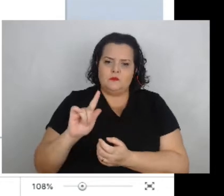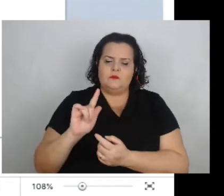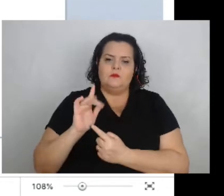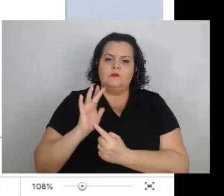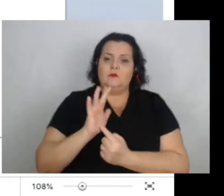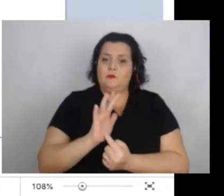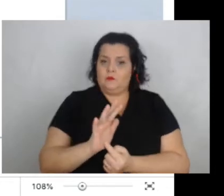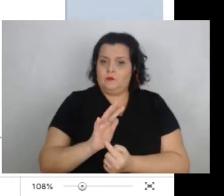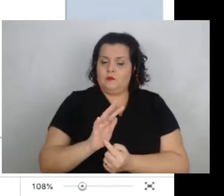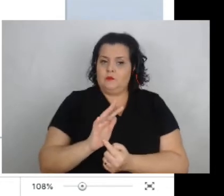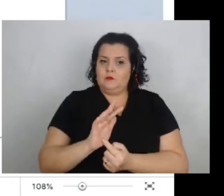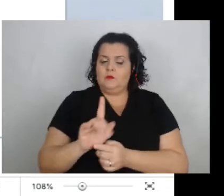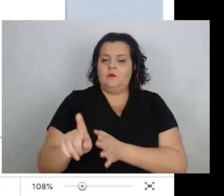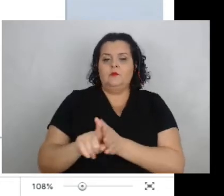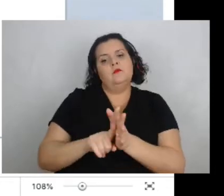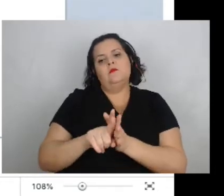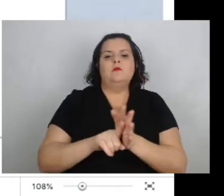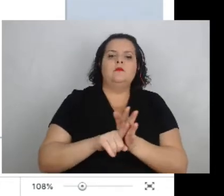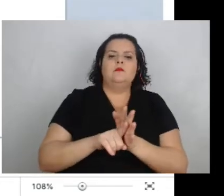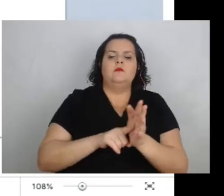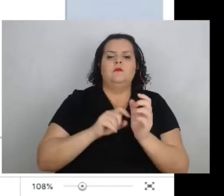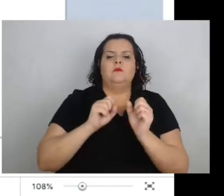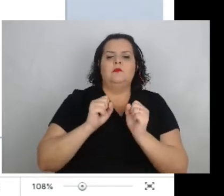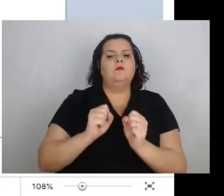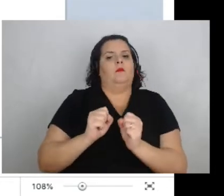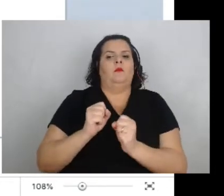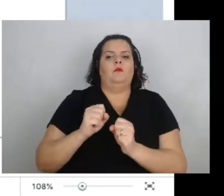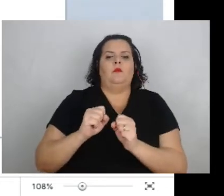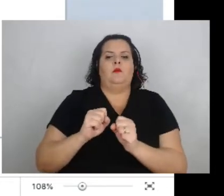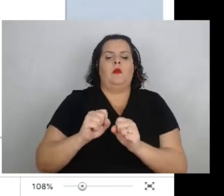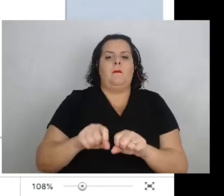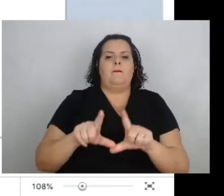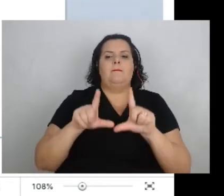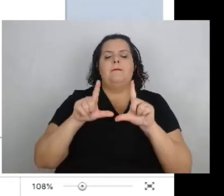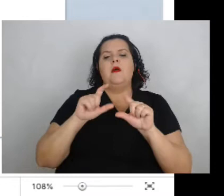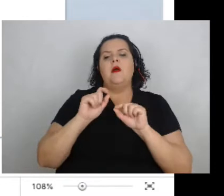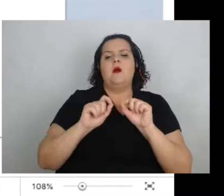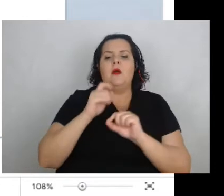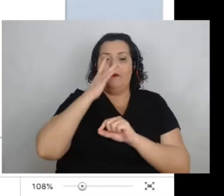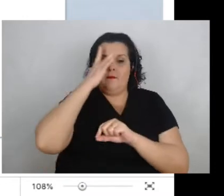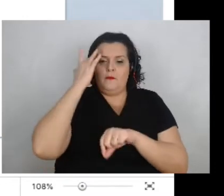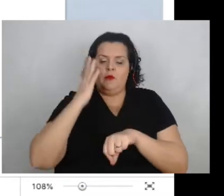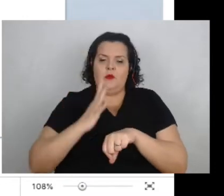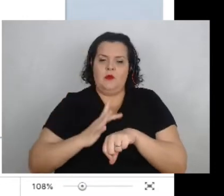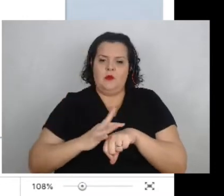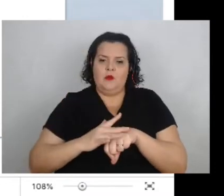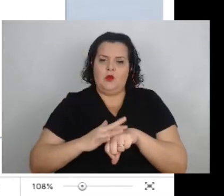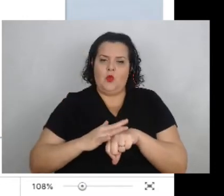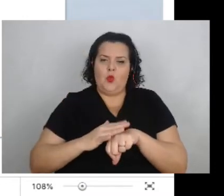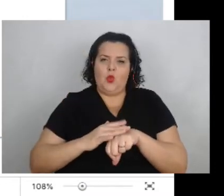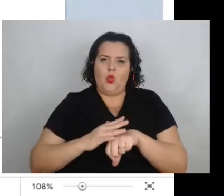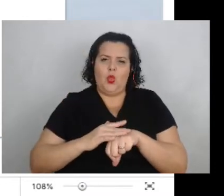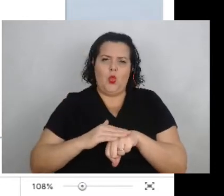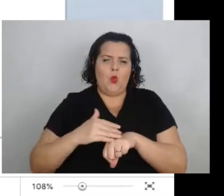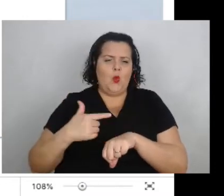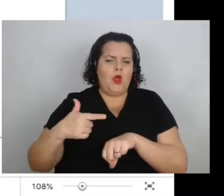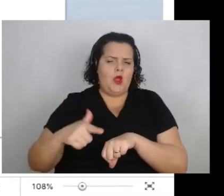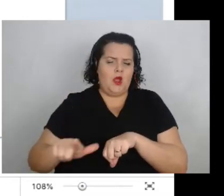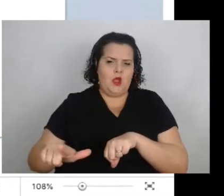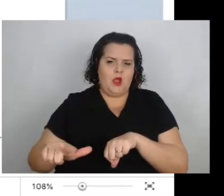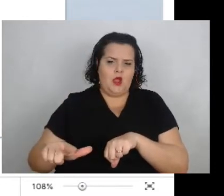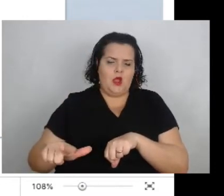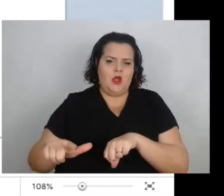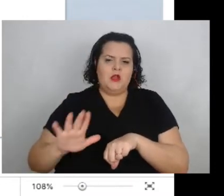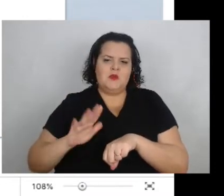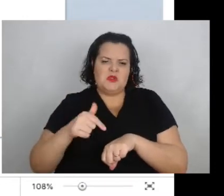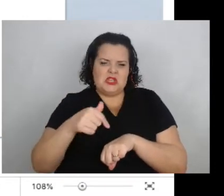em pacientes com doença crítica, que a gente está mostrando nesse slide, com 7 dias, muitos pacientes já com